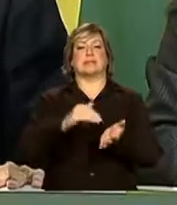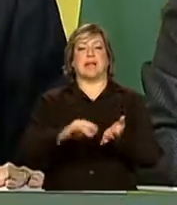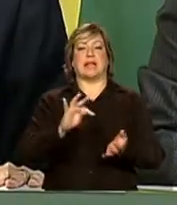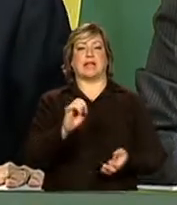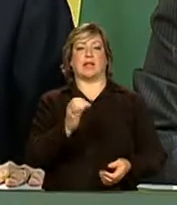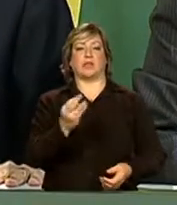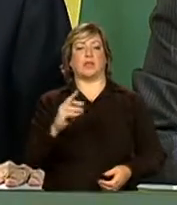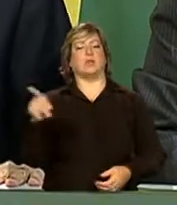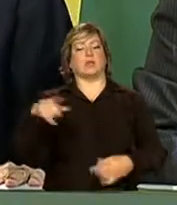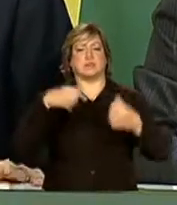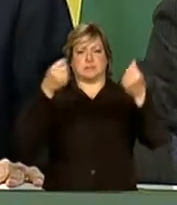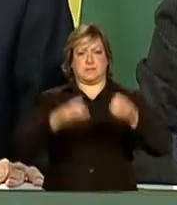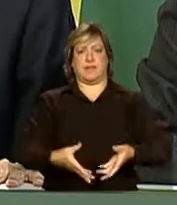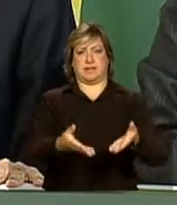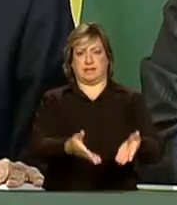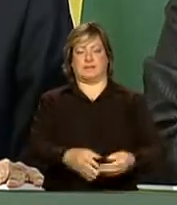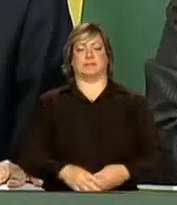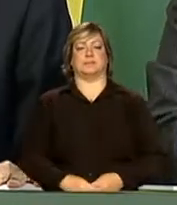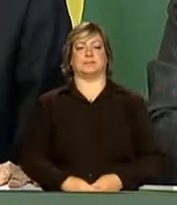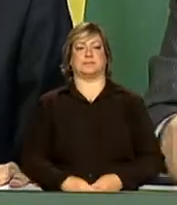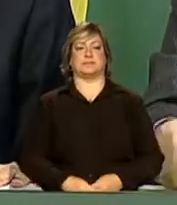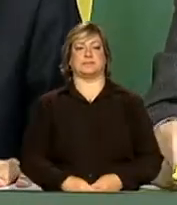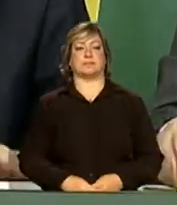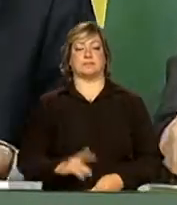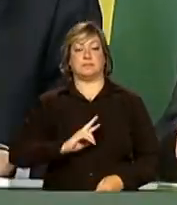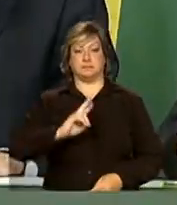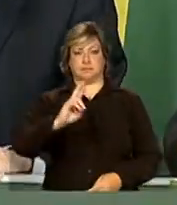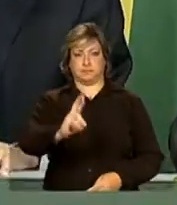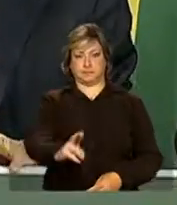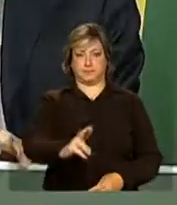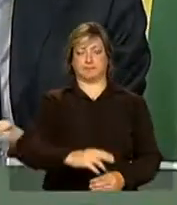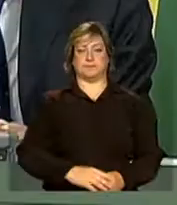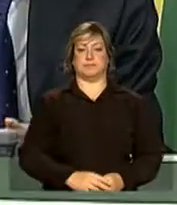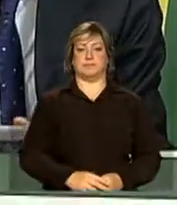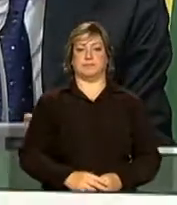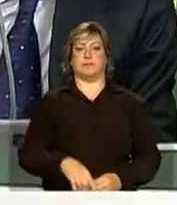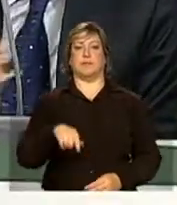que explique. Gente, a equação